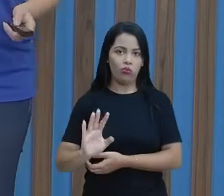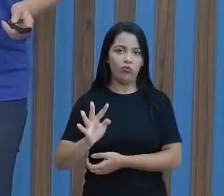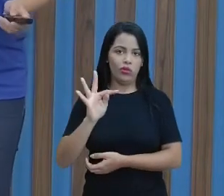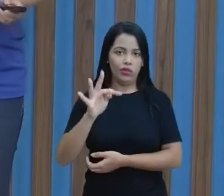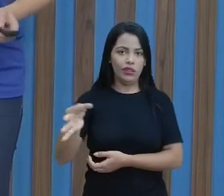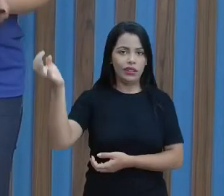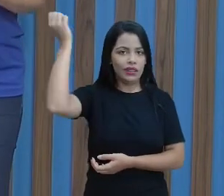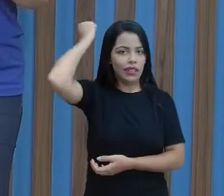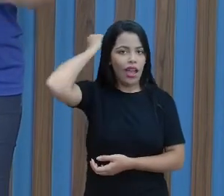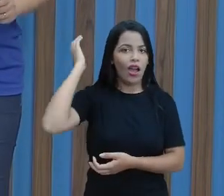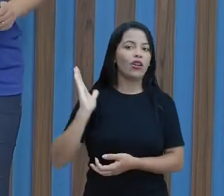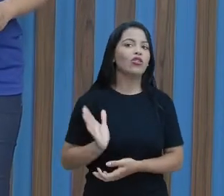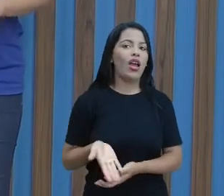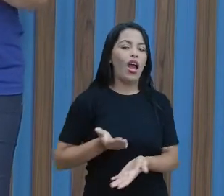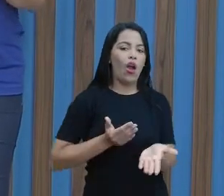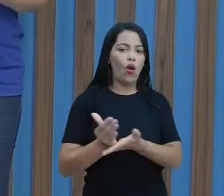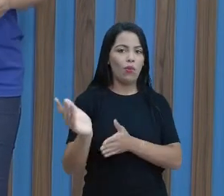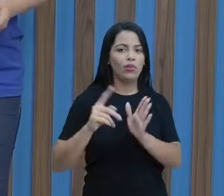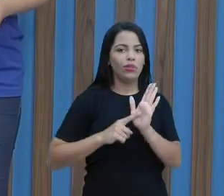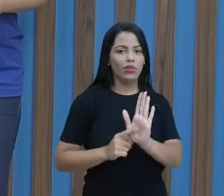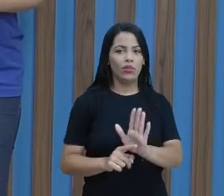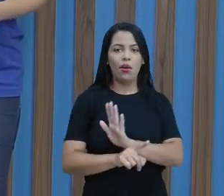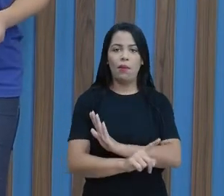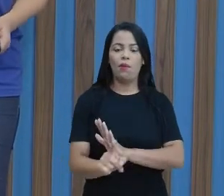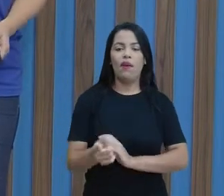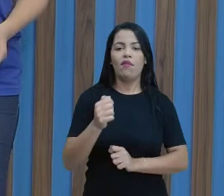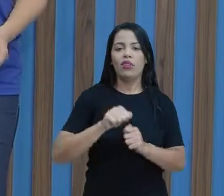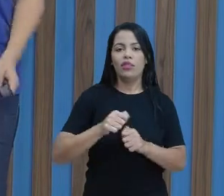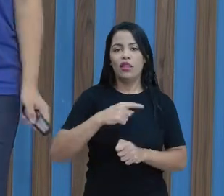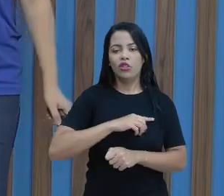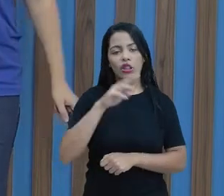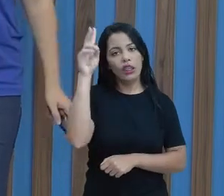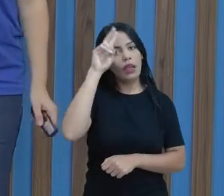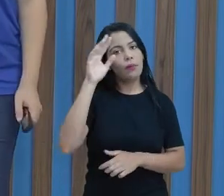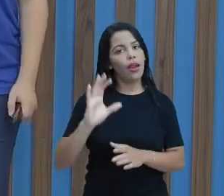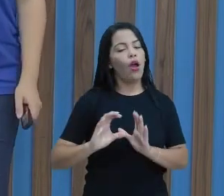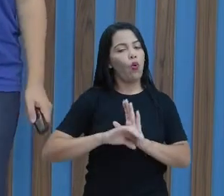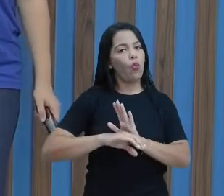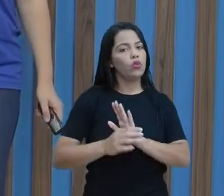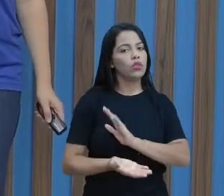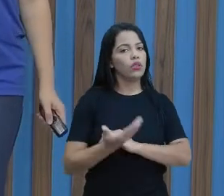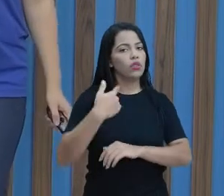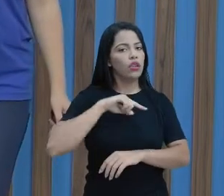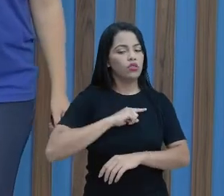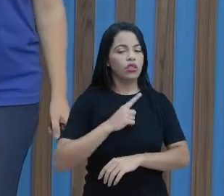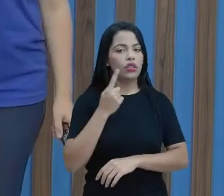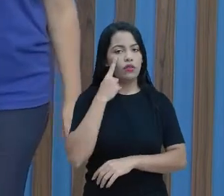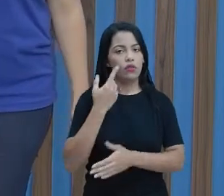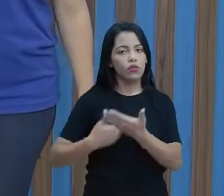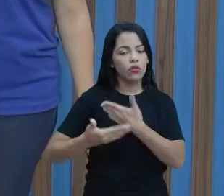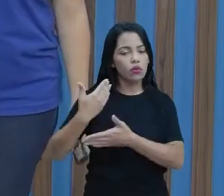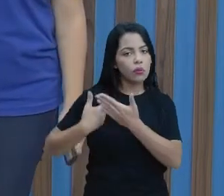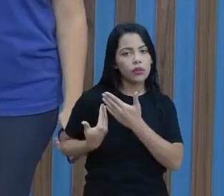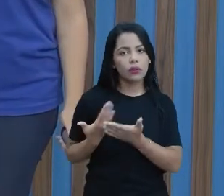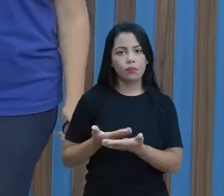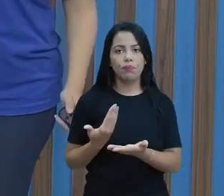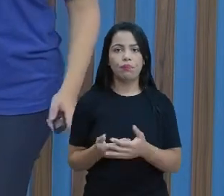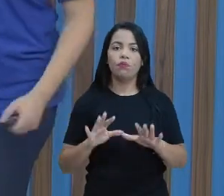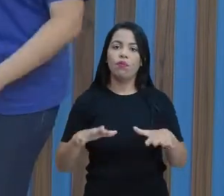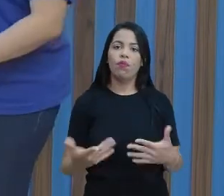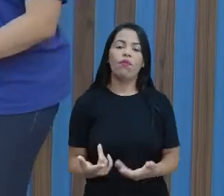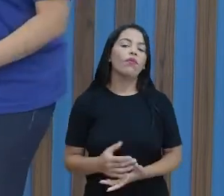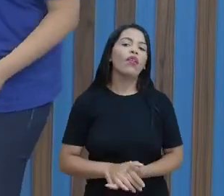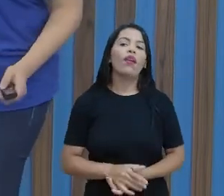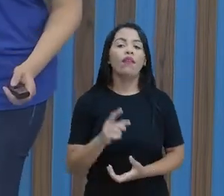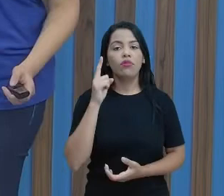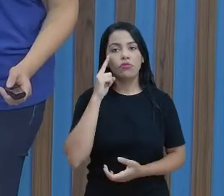a gente vai começar relembrando os conceitos que a gente viu na aula anterior, tá bom? Na aula passada, o que foi que a gente começou a perceber? Opa,